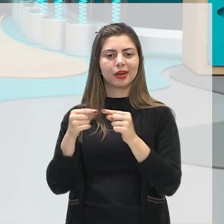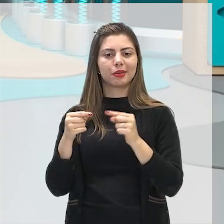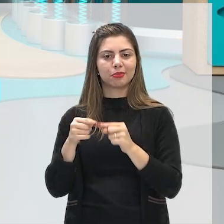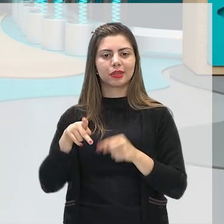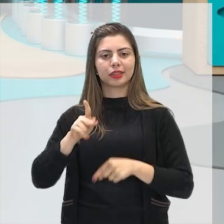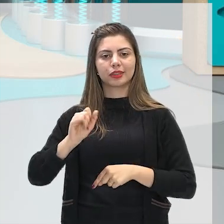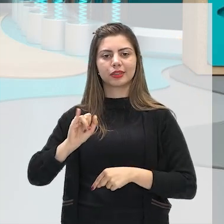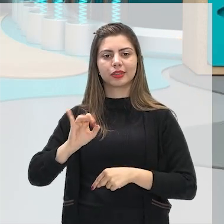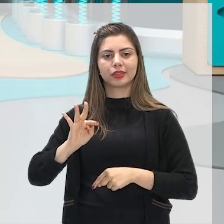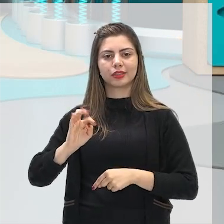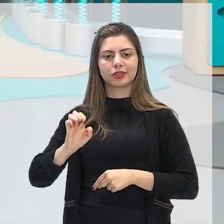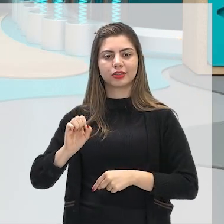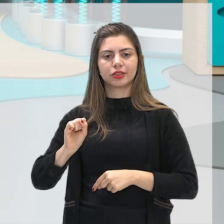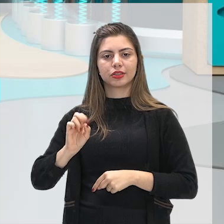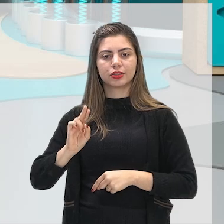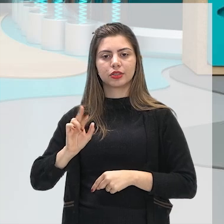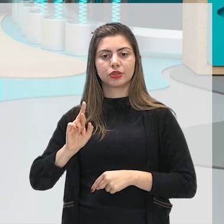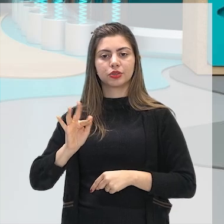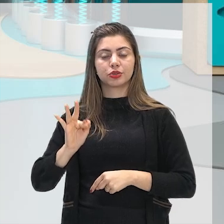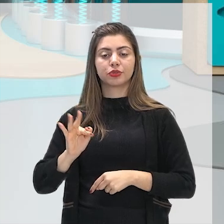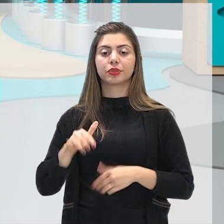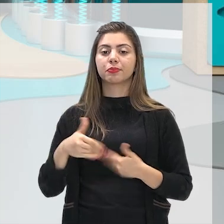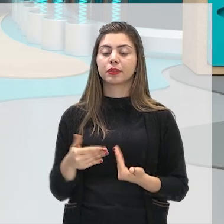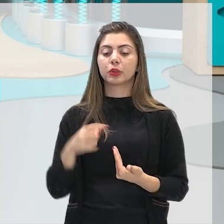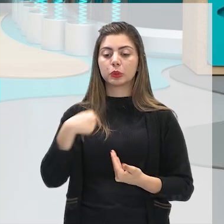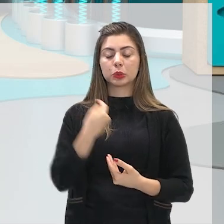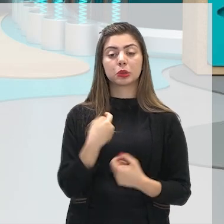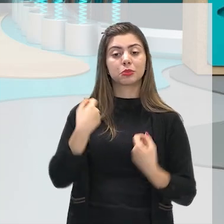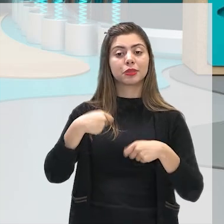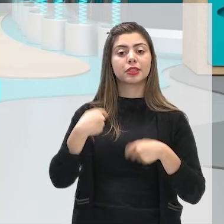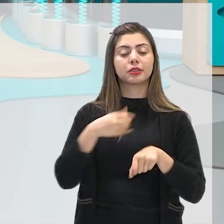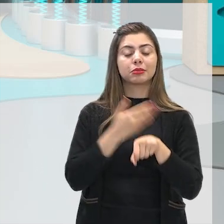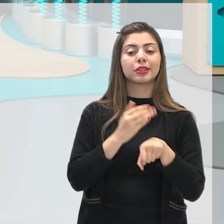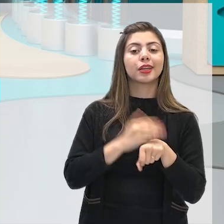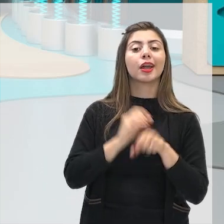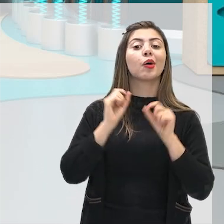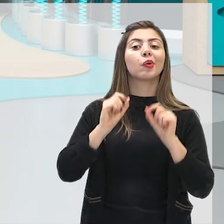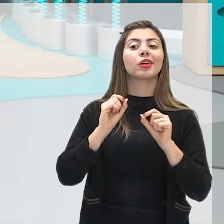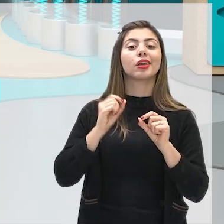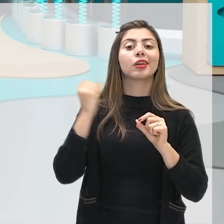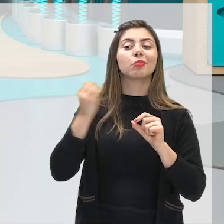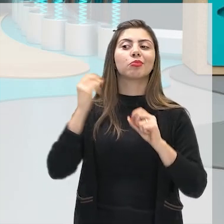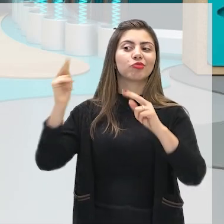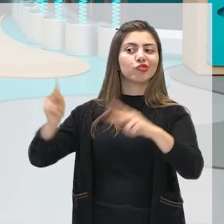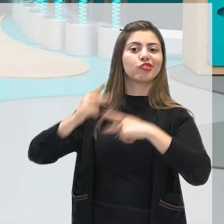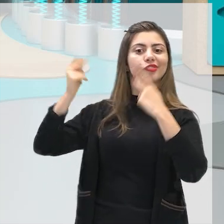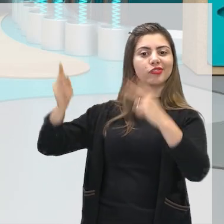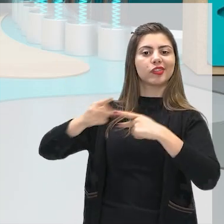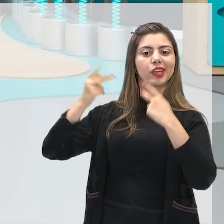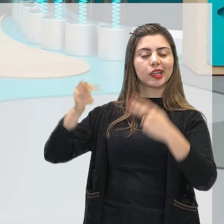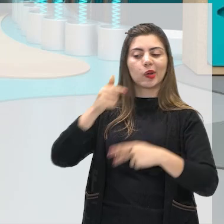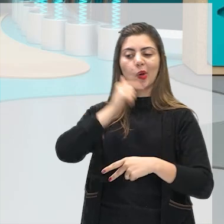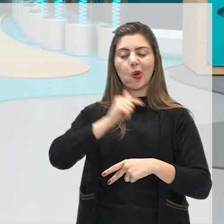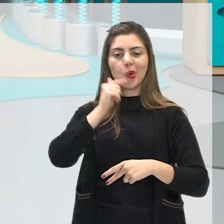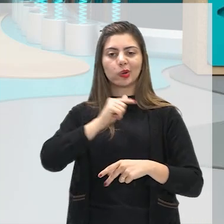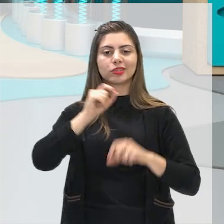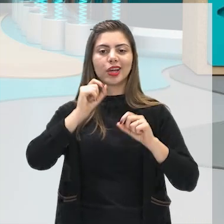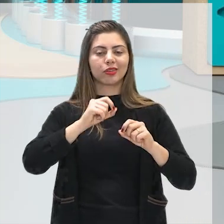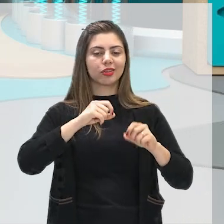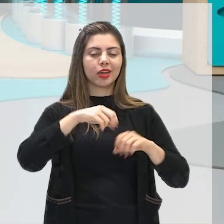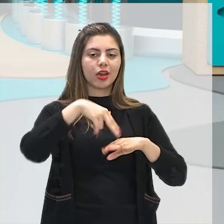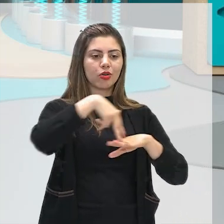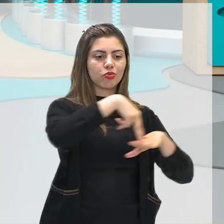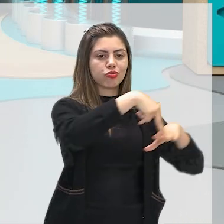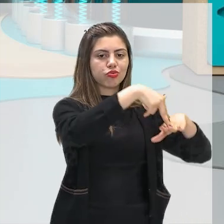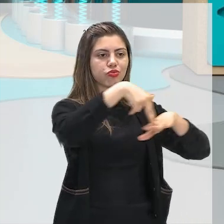que para esta prática a gente precisa da ação do vento, que é justamente para levar, para impulsionar